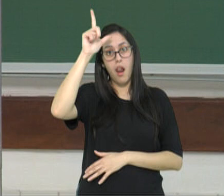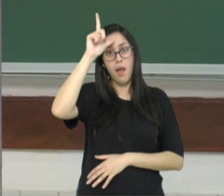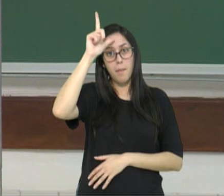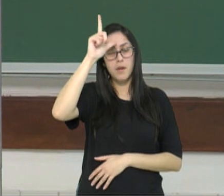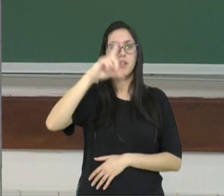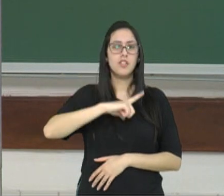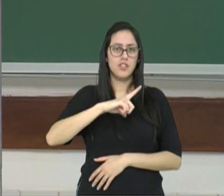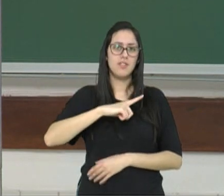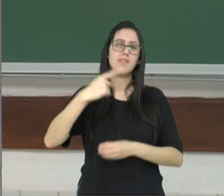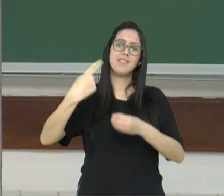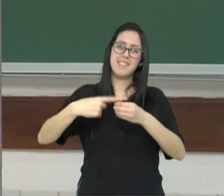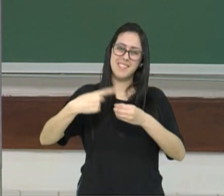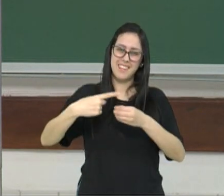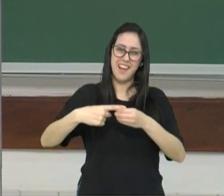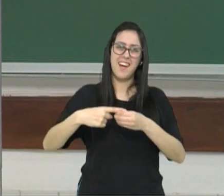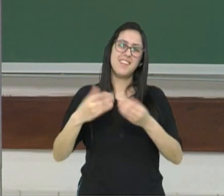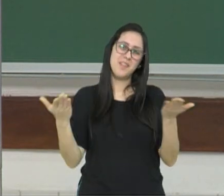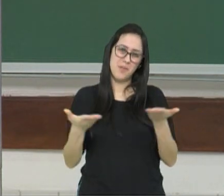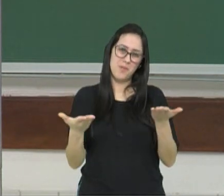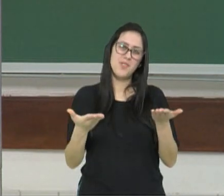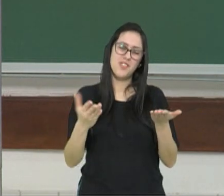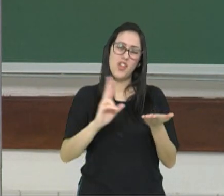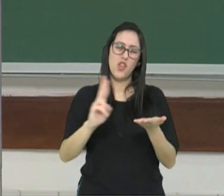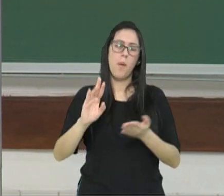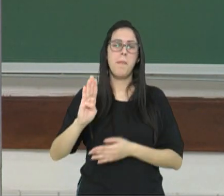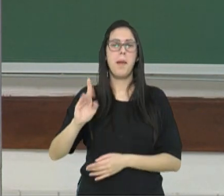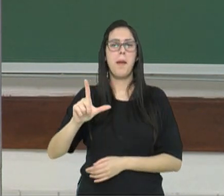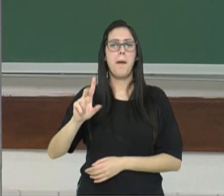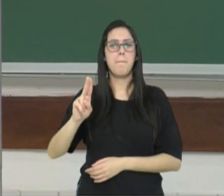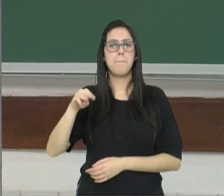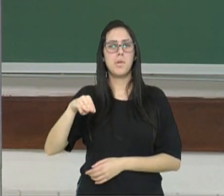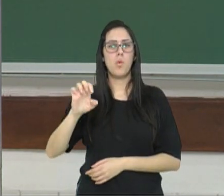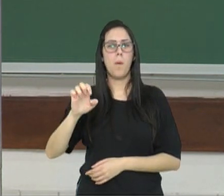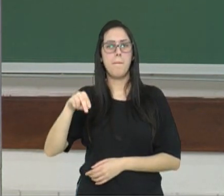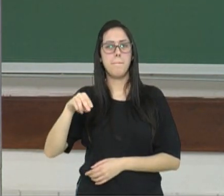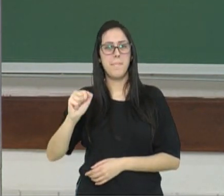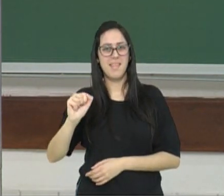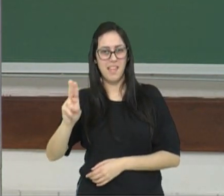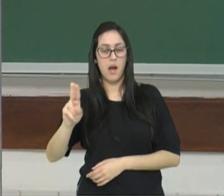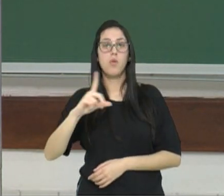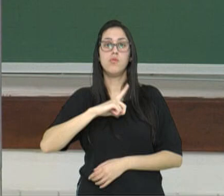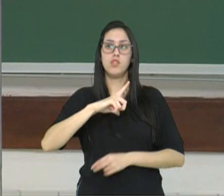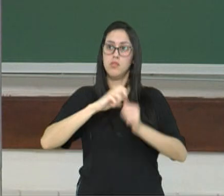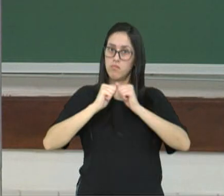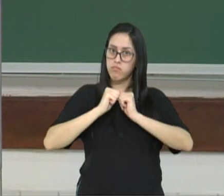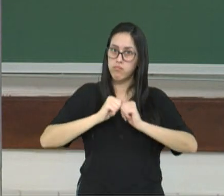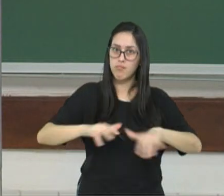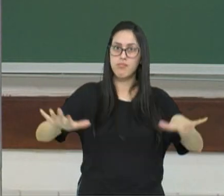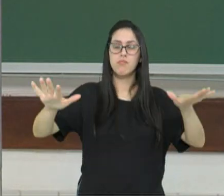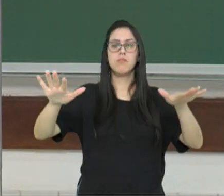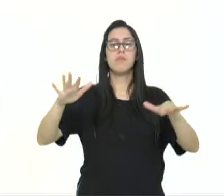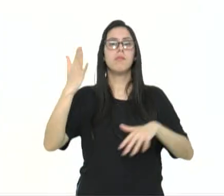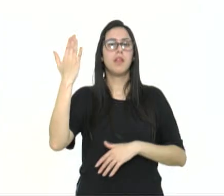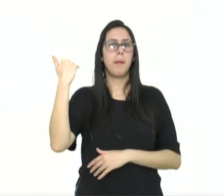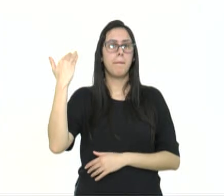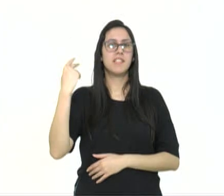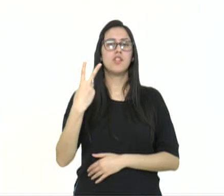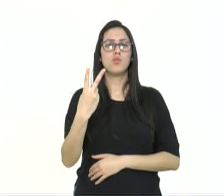nome hoje, Blumenau. E os 17 primeiros colonos alemães chegaram em 2 de setembro